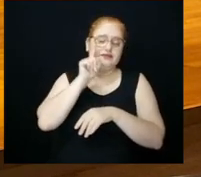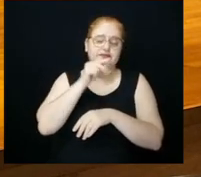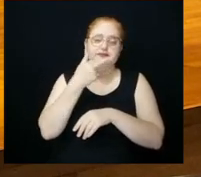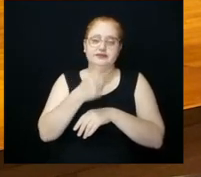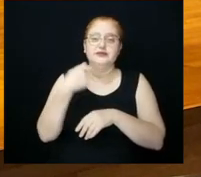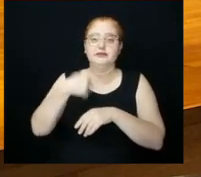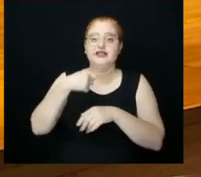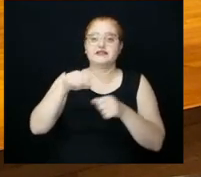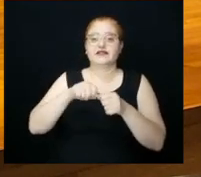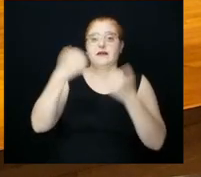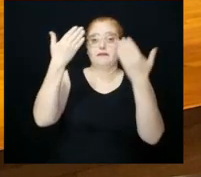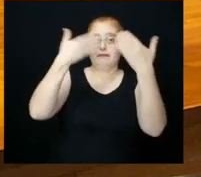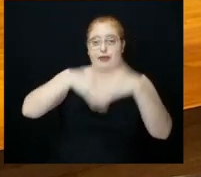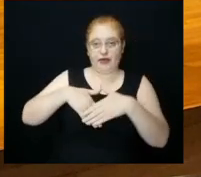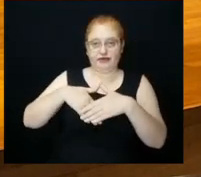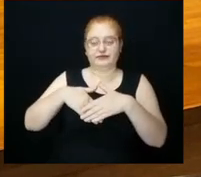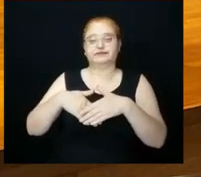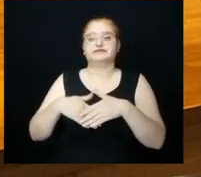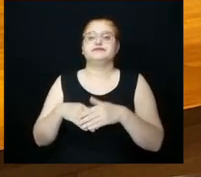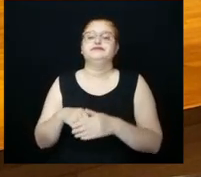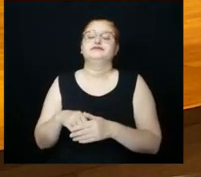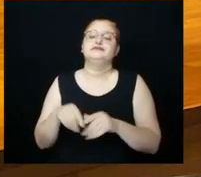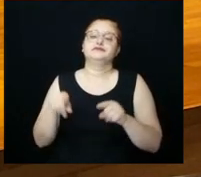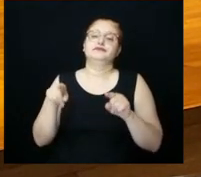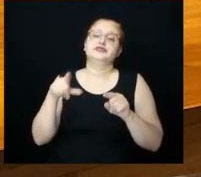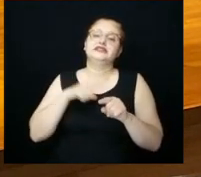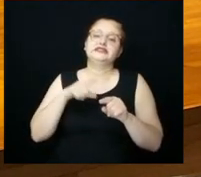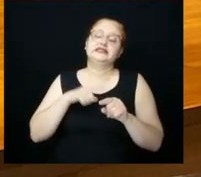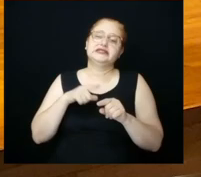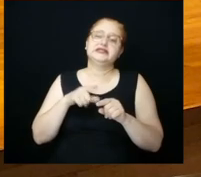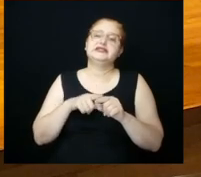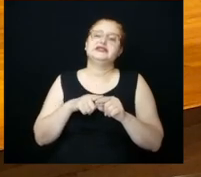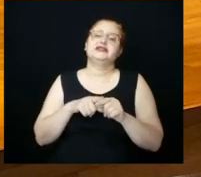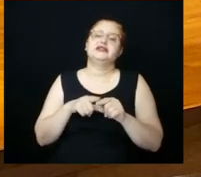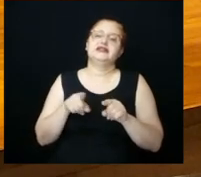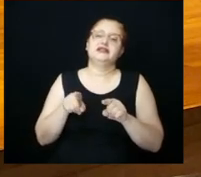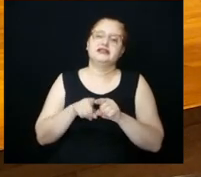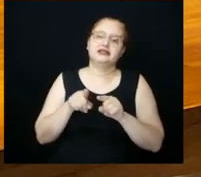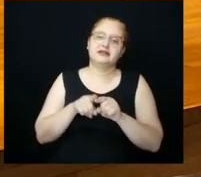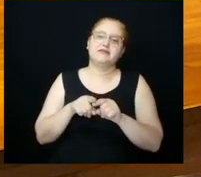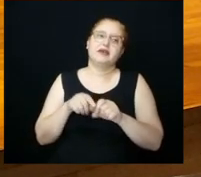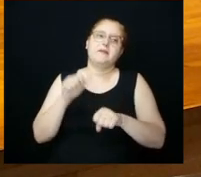Inglaterra. E a Pedra Azuma é uma espécie de monumento